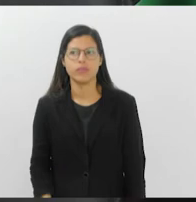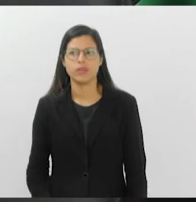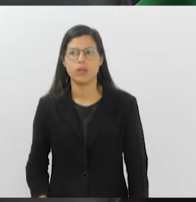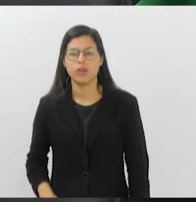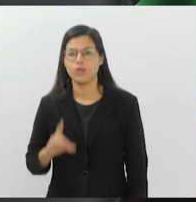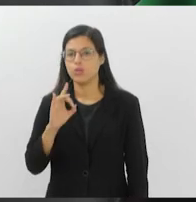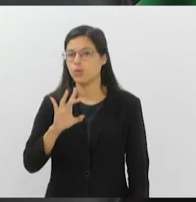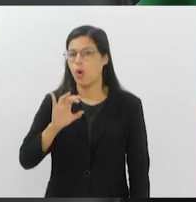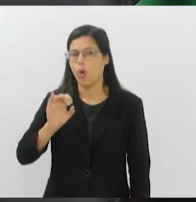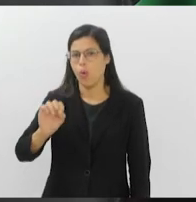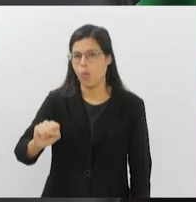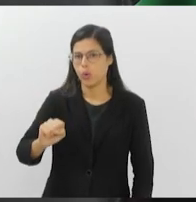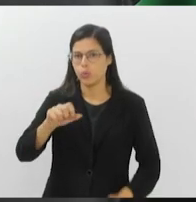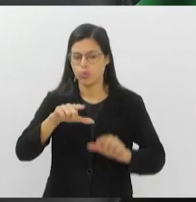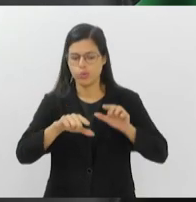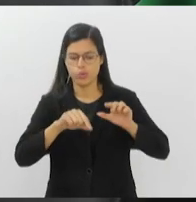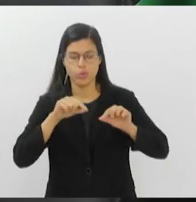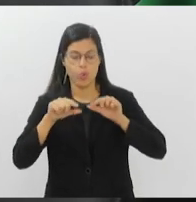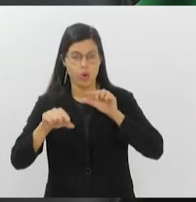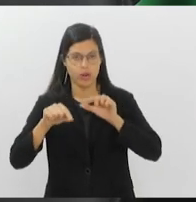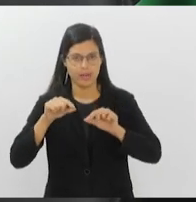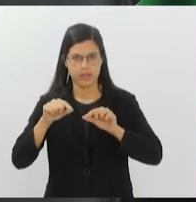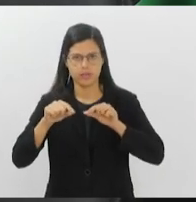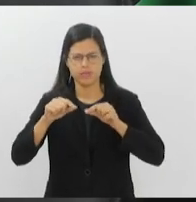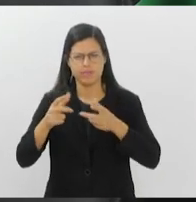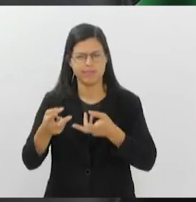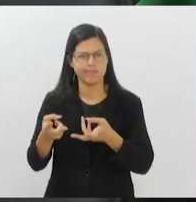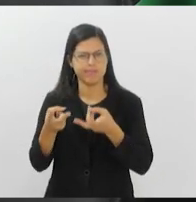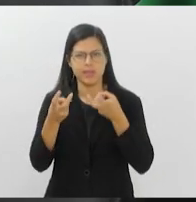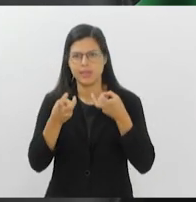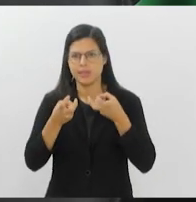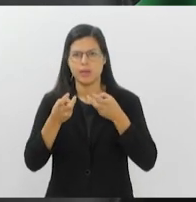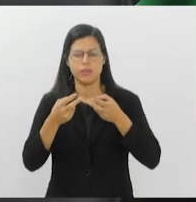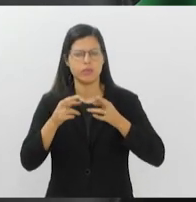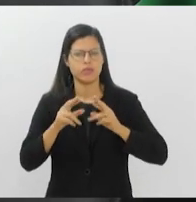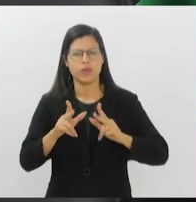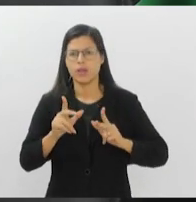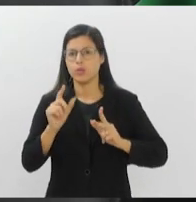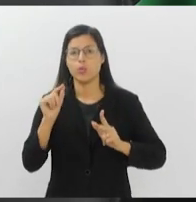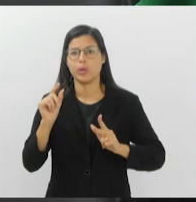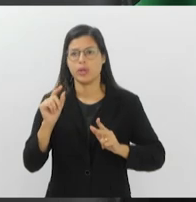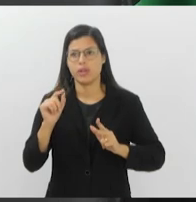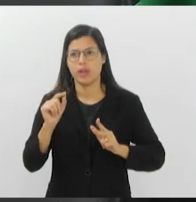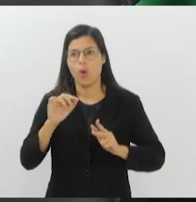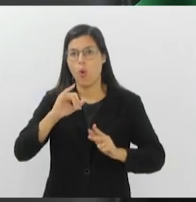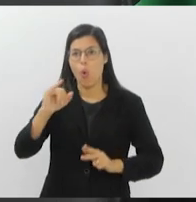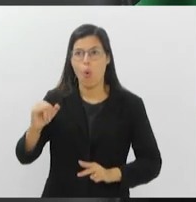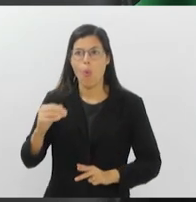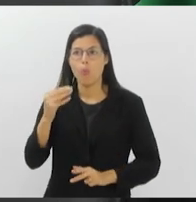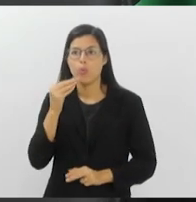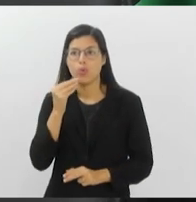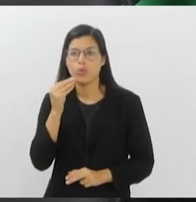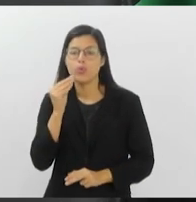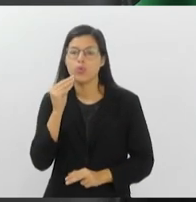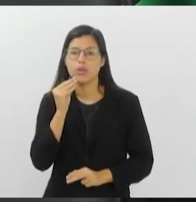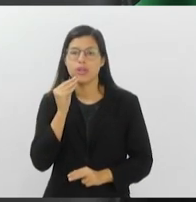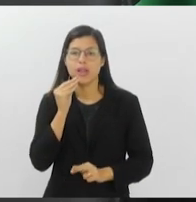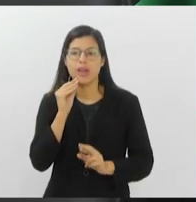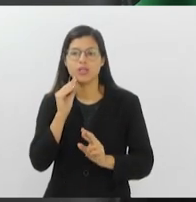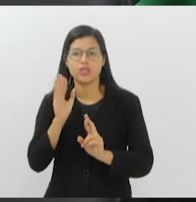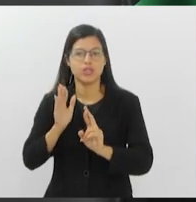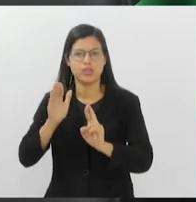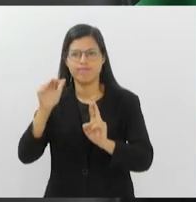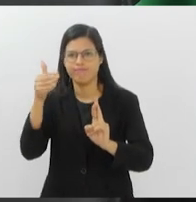são escolhidos. E é o que eu vejo de diferente nisso? Eu vejo a oportunidade da gente reconhecer